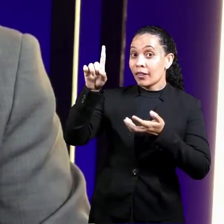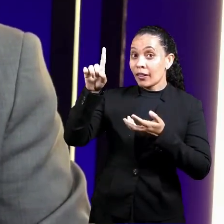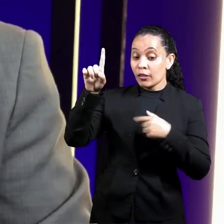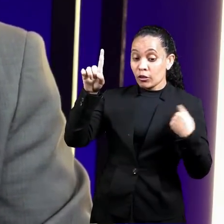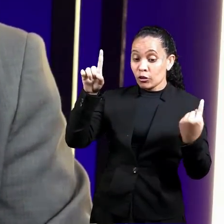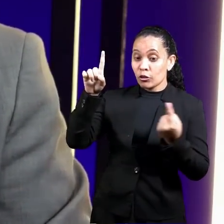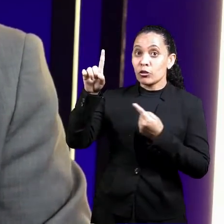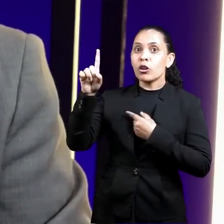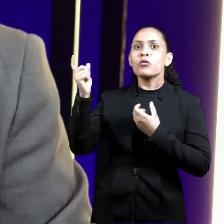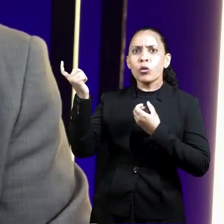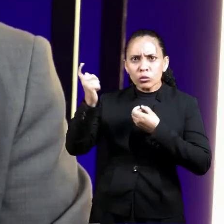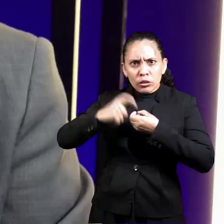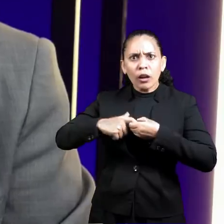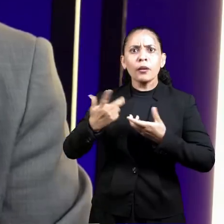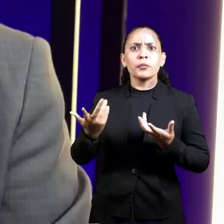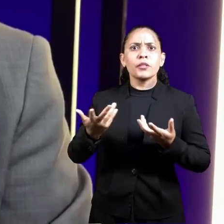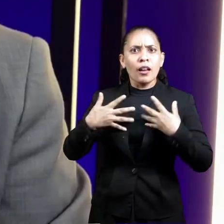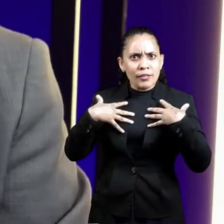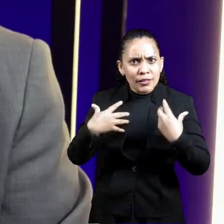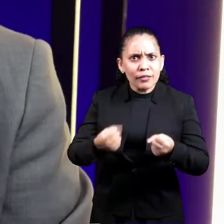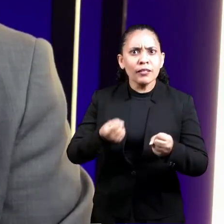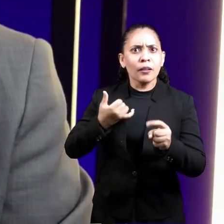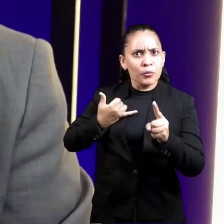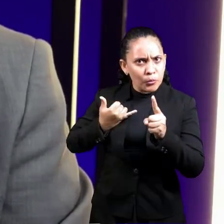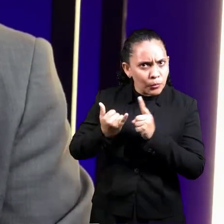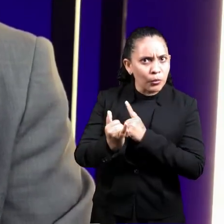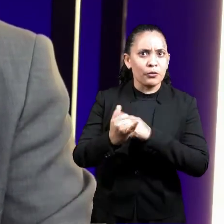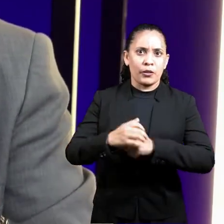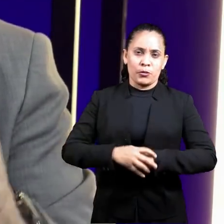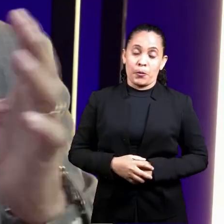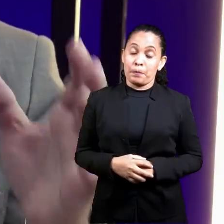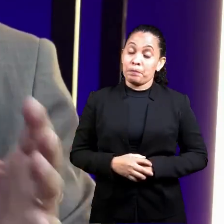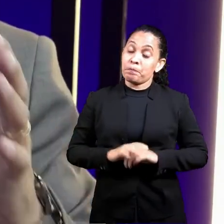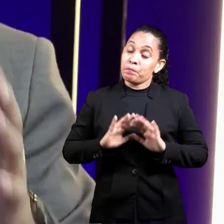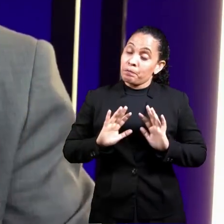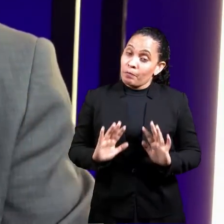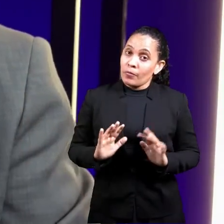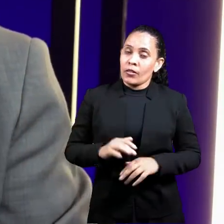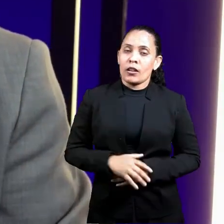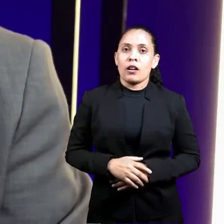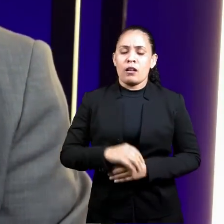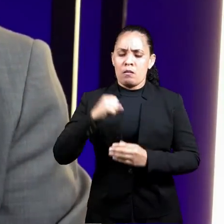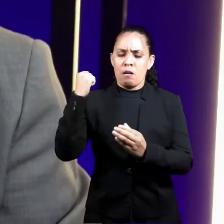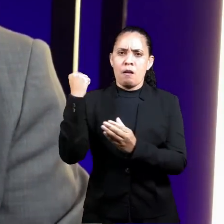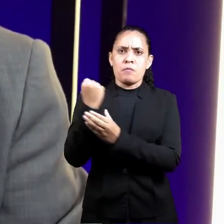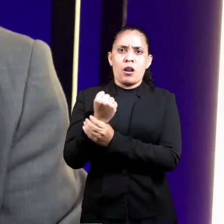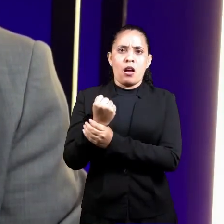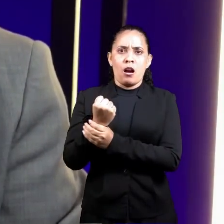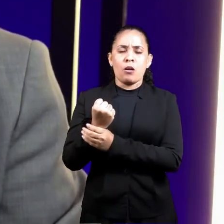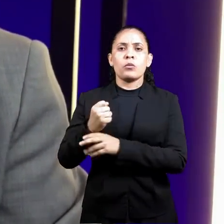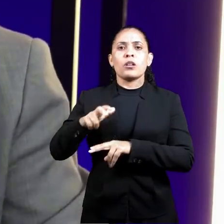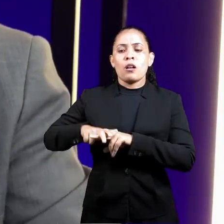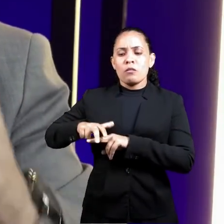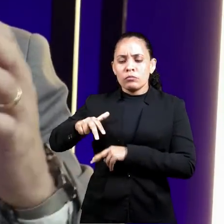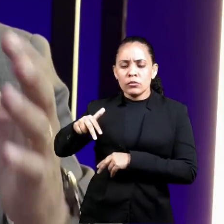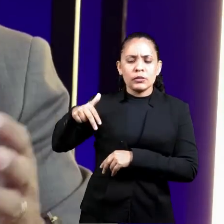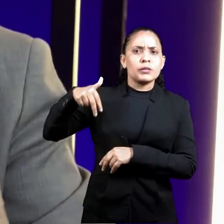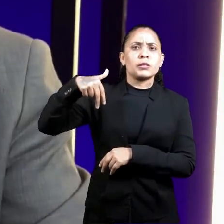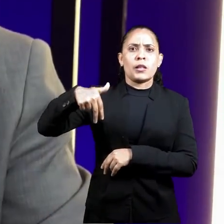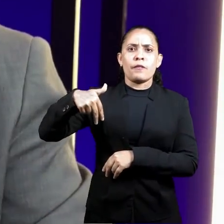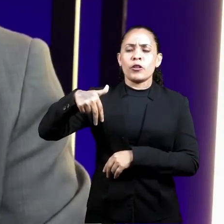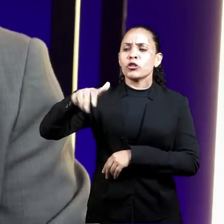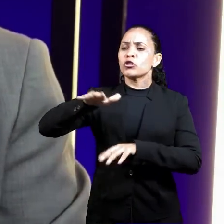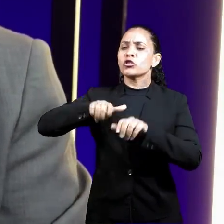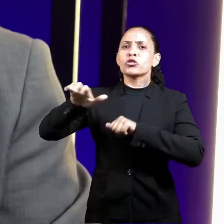para o profético. Isso. Mas o que chama a atenção nos versos é que Abraão ele se levanta, né? A Bíblia diz que ele se levanta de noite